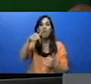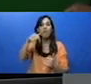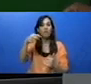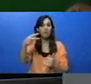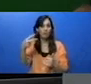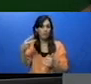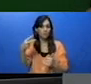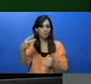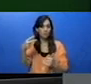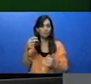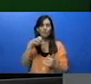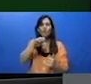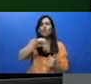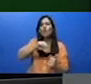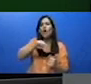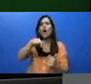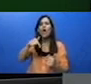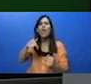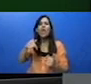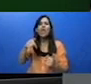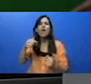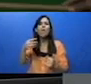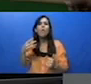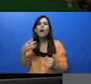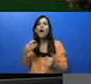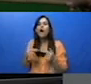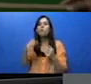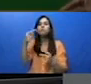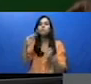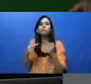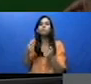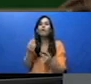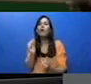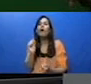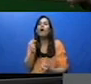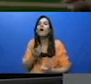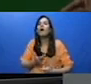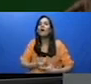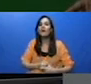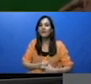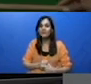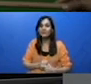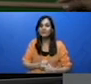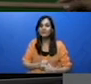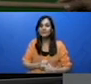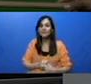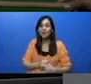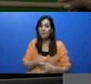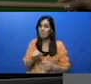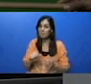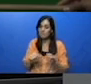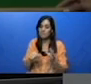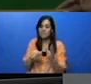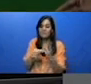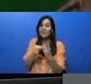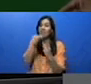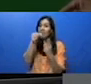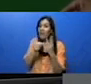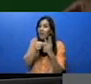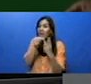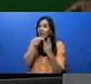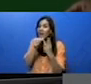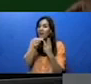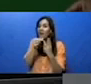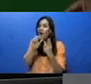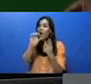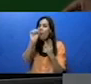872, 974, o mesmo esquema. Eu vou comparar lá na ordem da centena. 8 menor